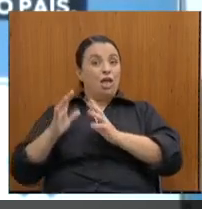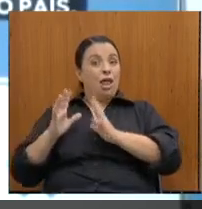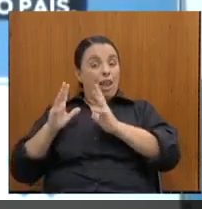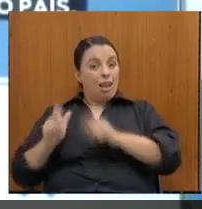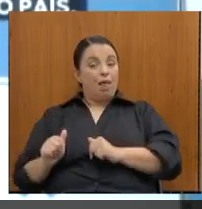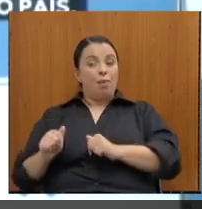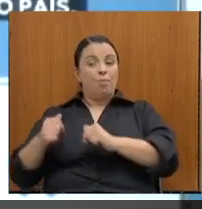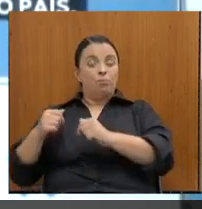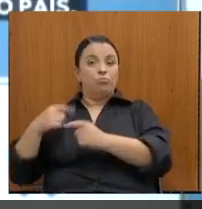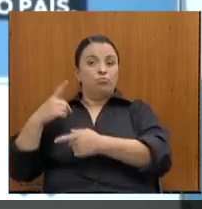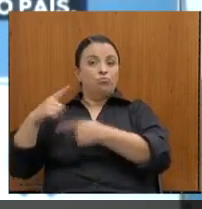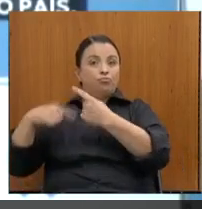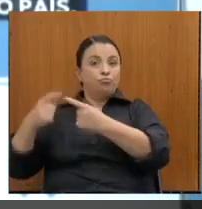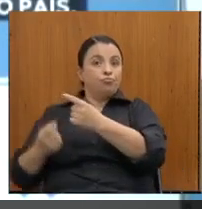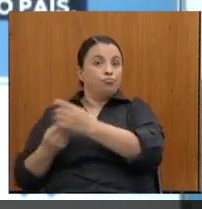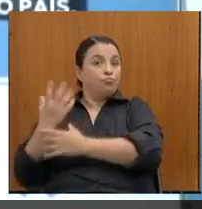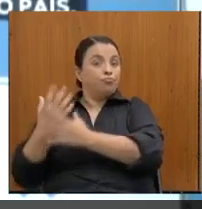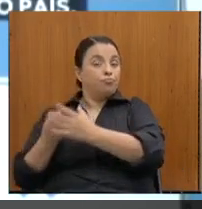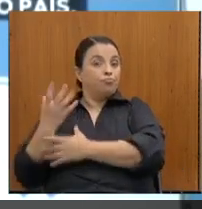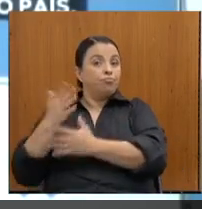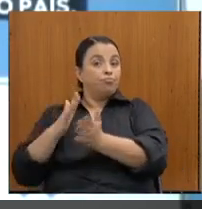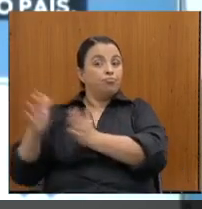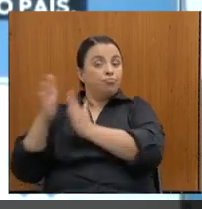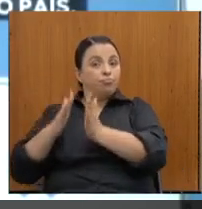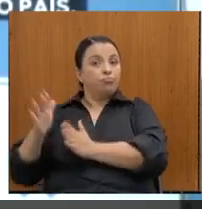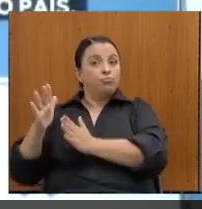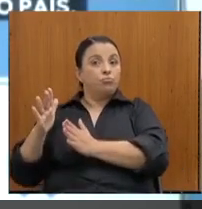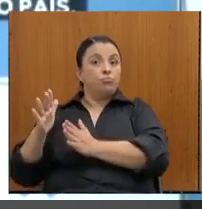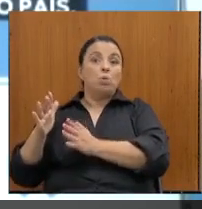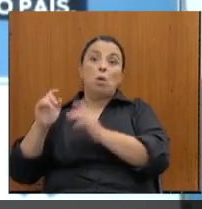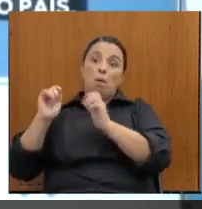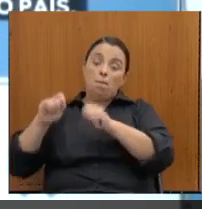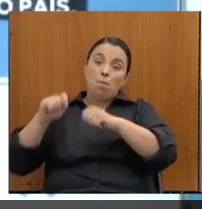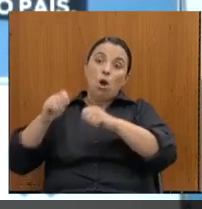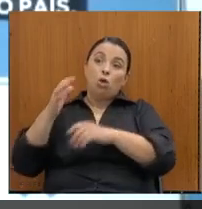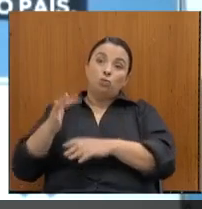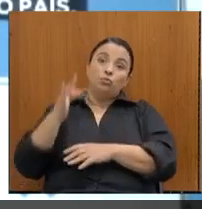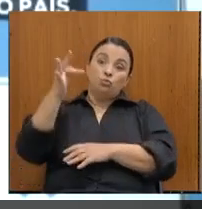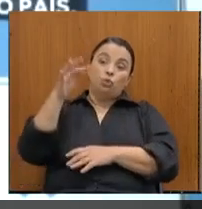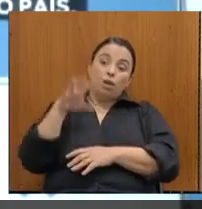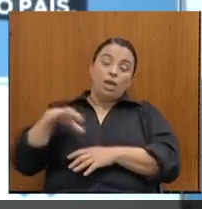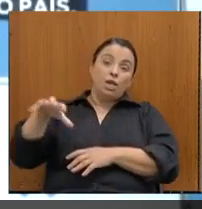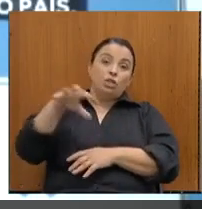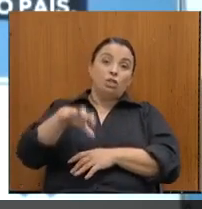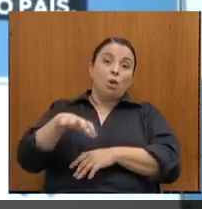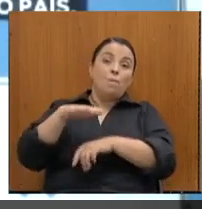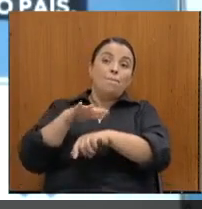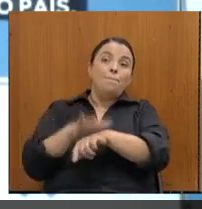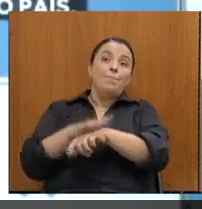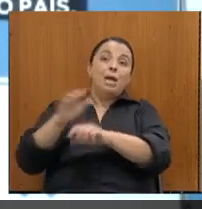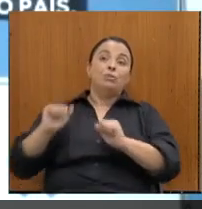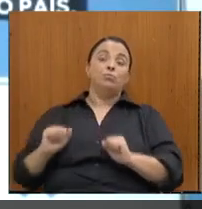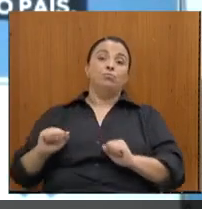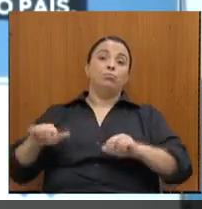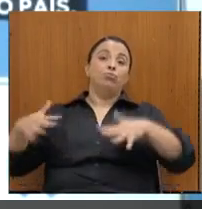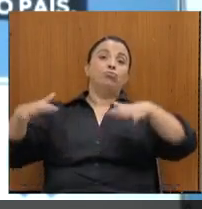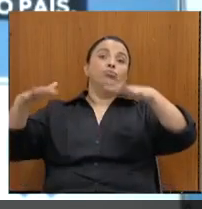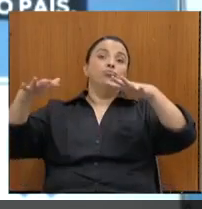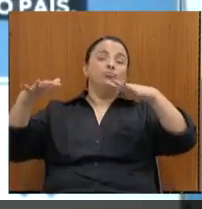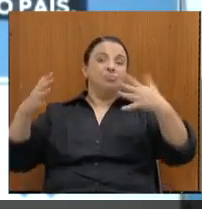e pode se transformar no futuro quem sabe ainda tá de roteiro para as regiões mais próximas do nosso